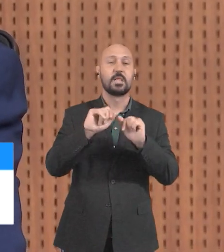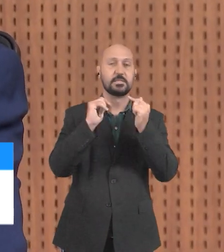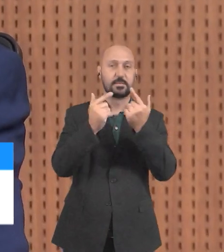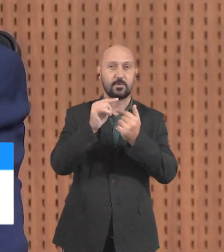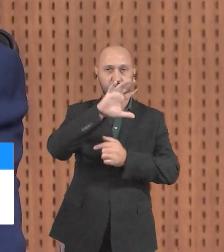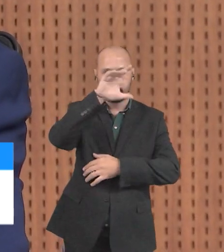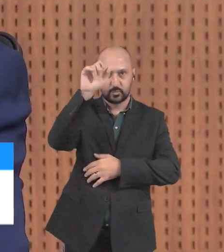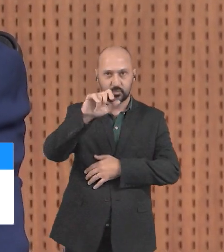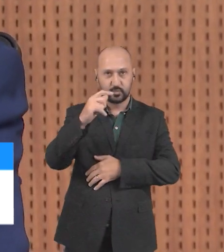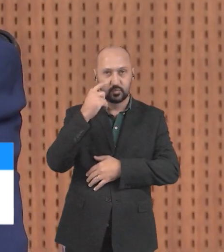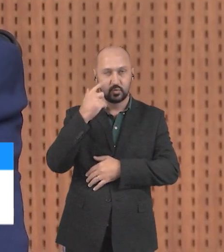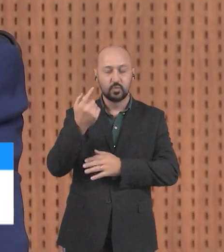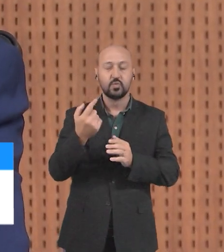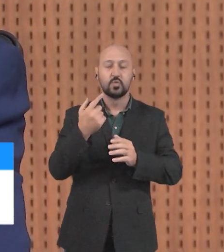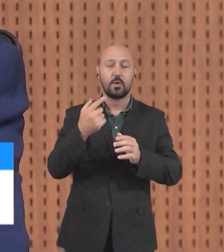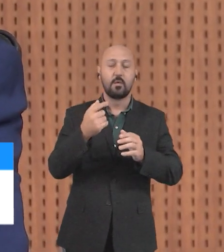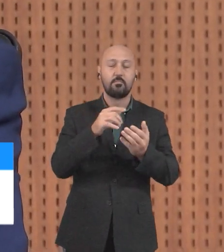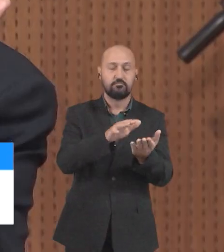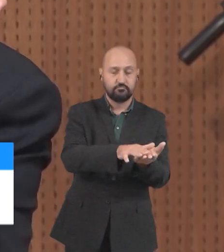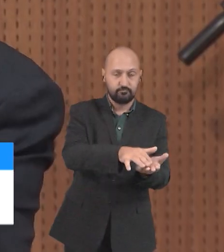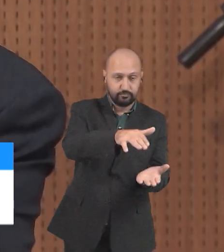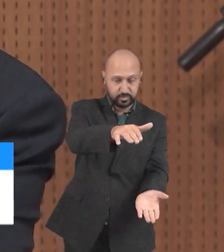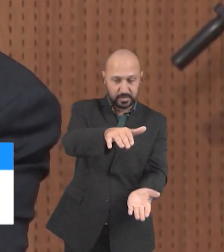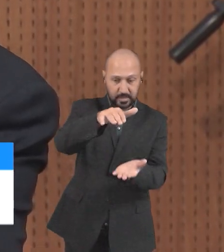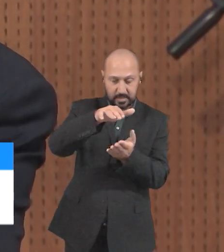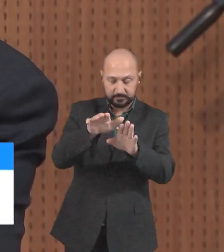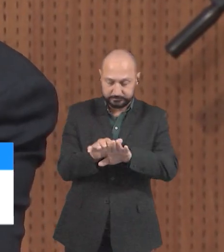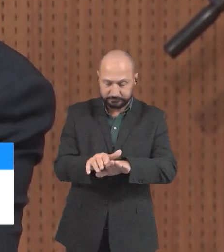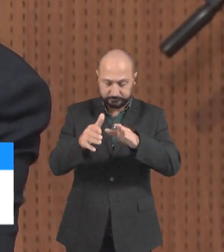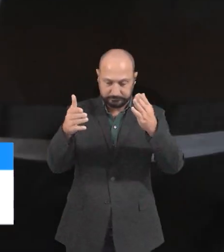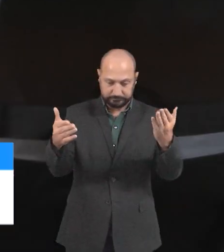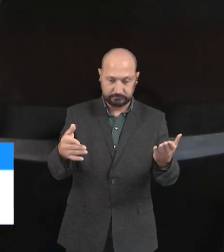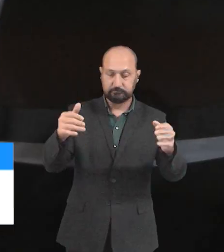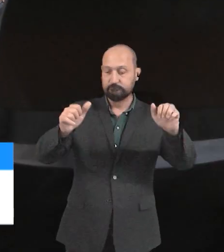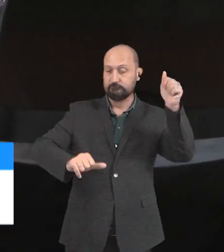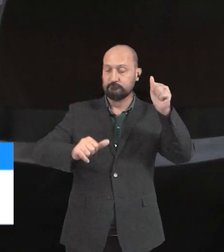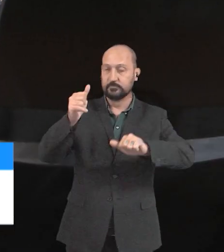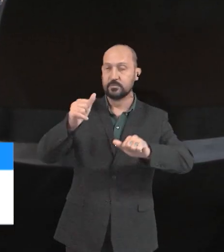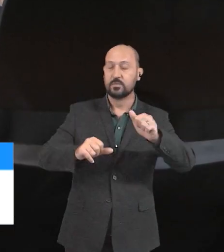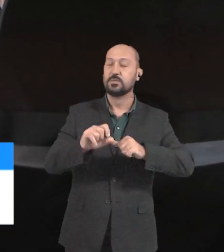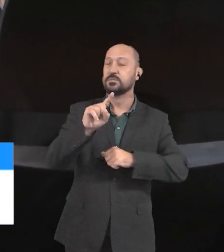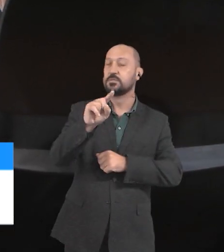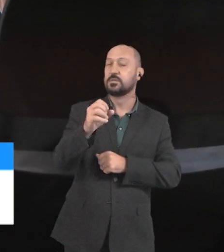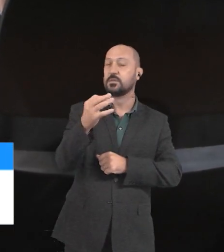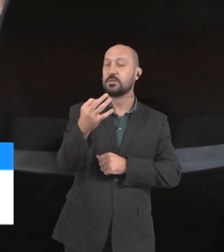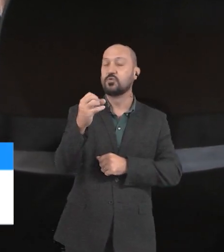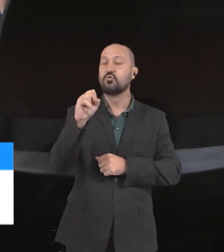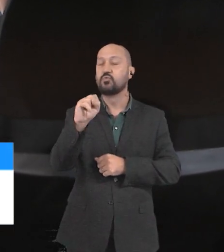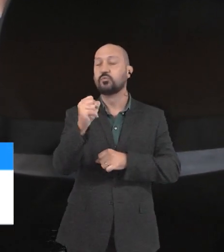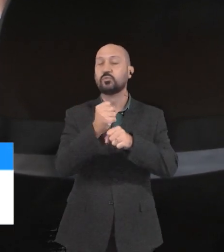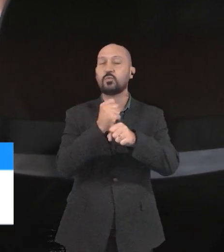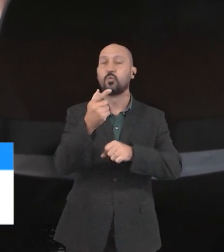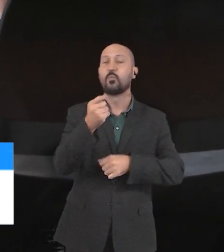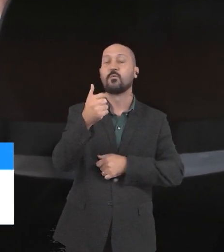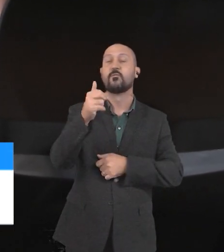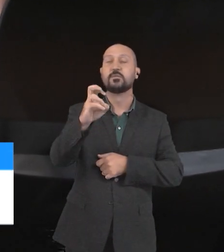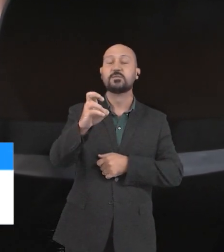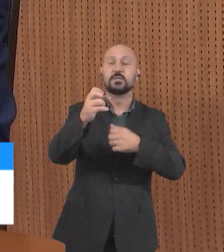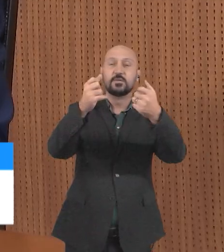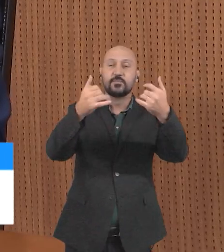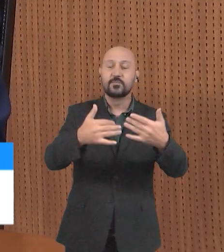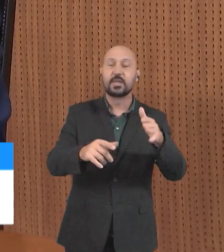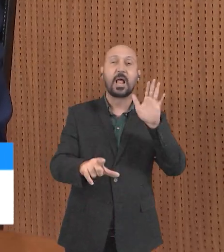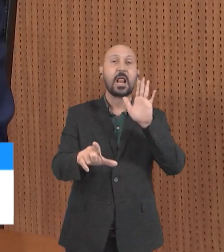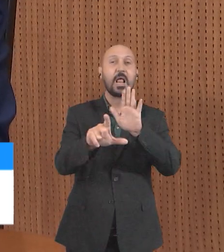Assembleia Legislativa de Mato Grosso do Sul analisou nesta semana o projeto de lei 138 de